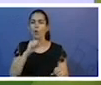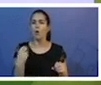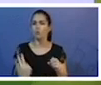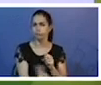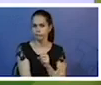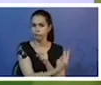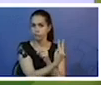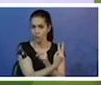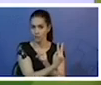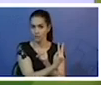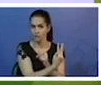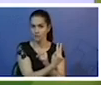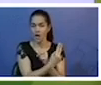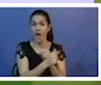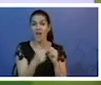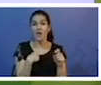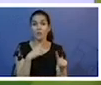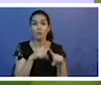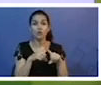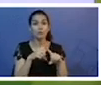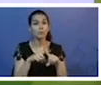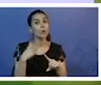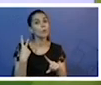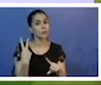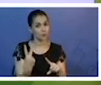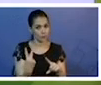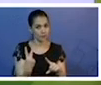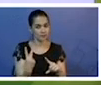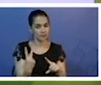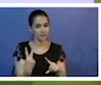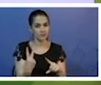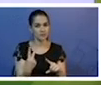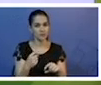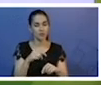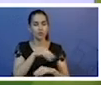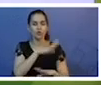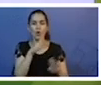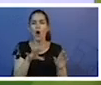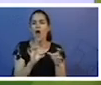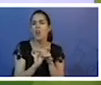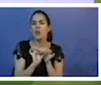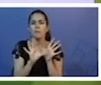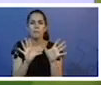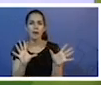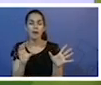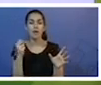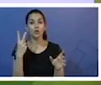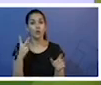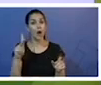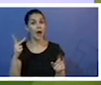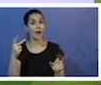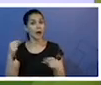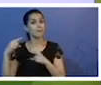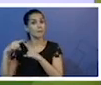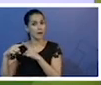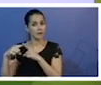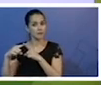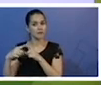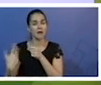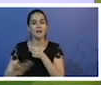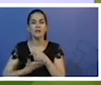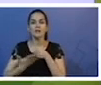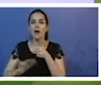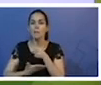fórmula do ácido, eu multiplico todos eles por 2. Então, aqui ele vai liberar 2H+, e a base,